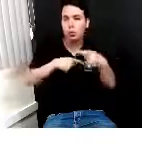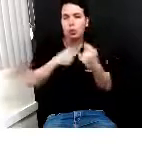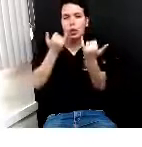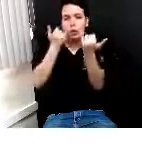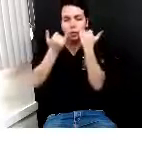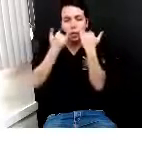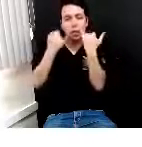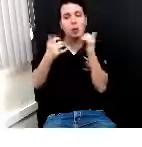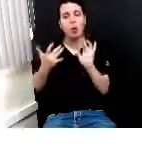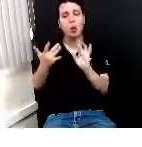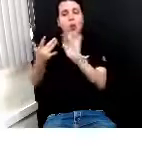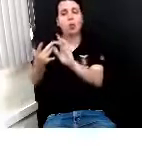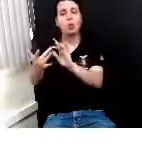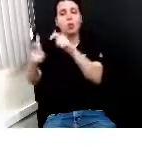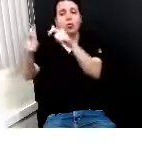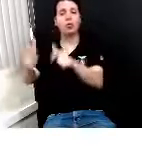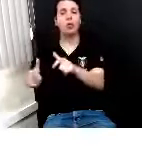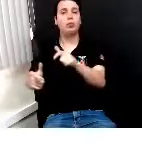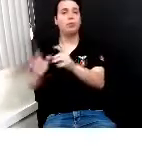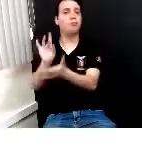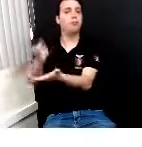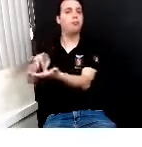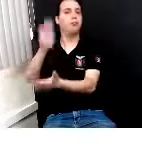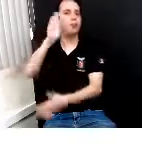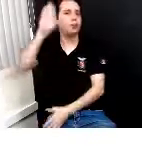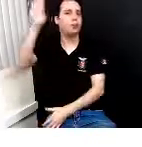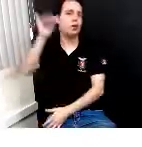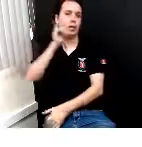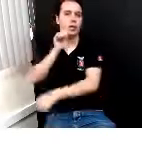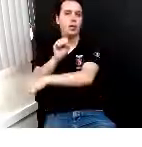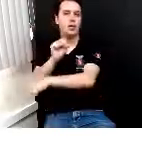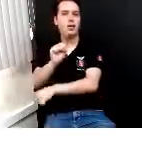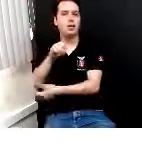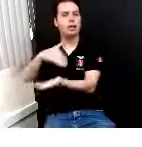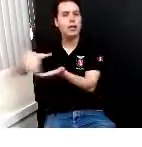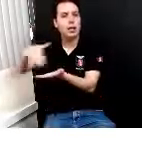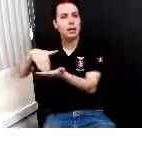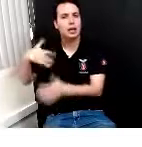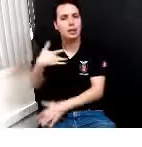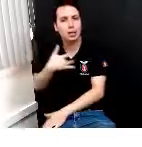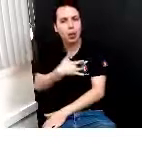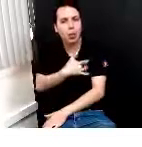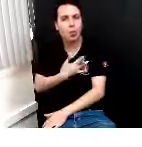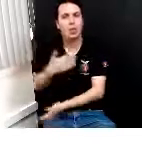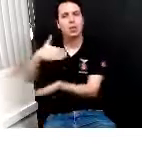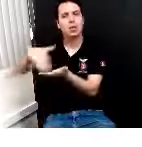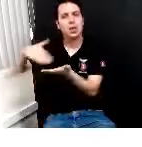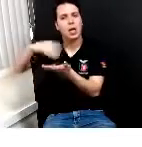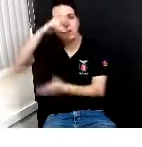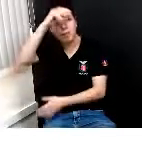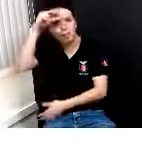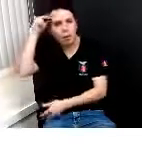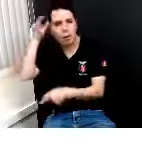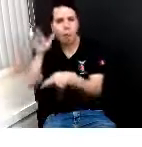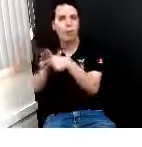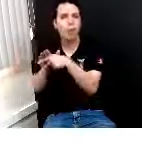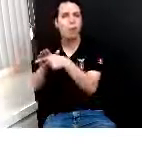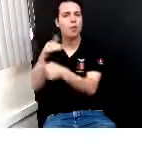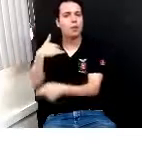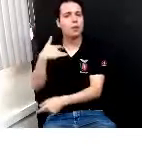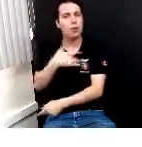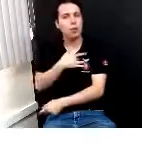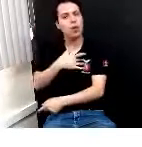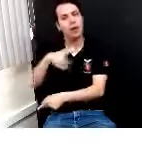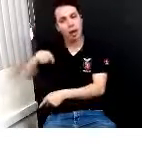né, com o órgão de saúde, a Secretaria Municipal ou a Secretaria Estadual de Saúde também, que pode te orientar, né, de forma